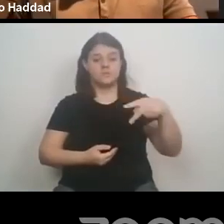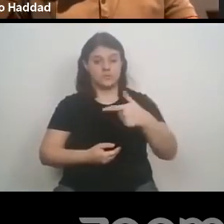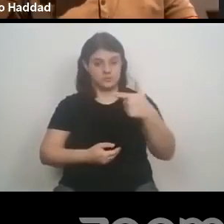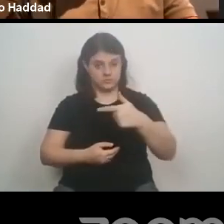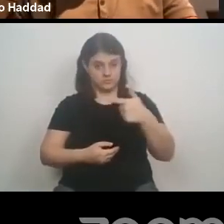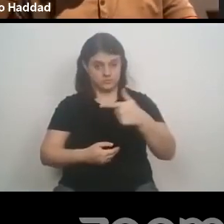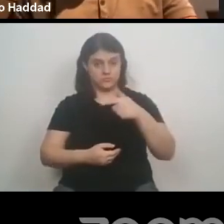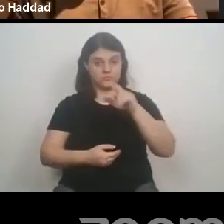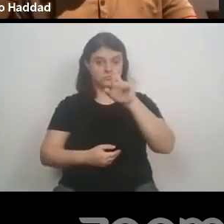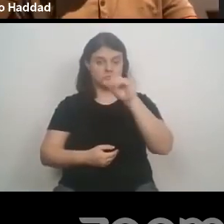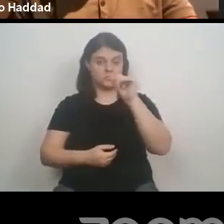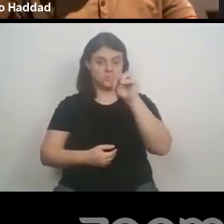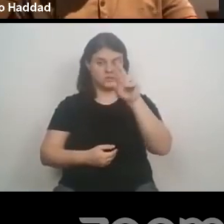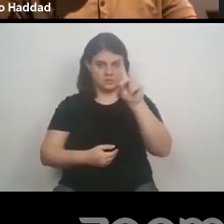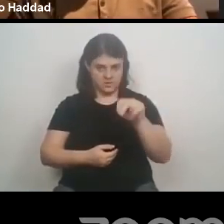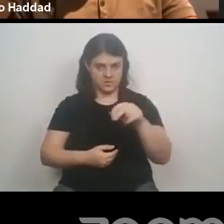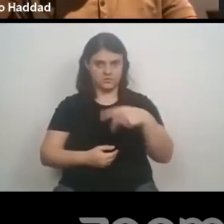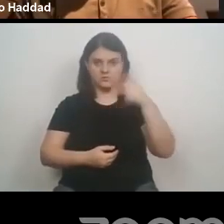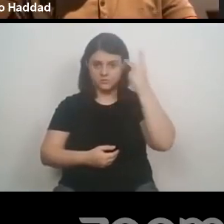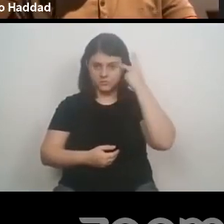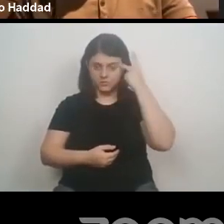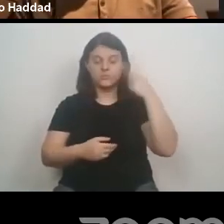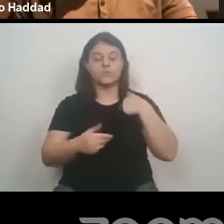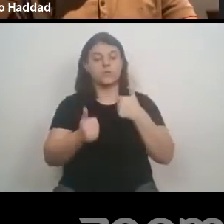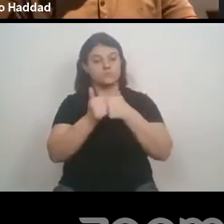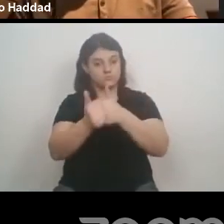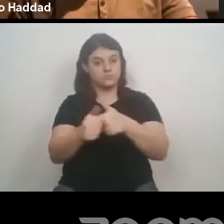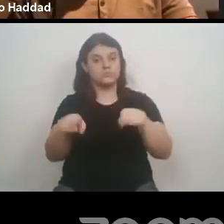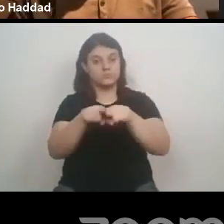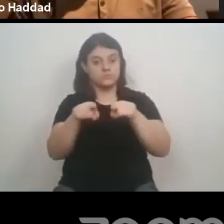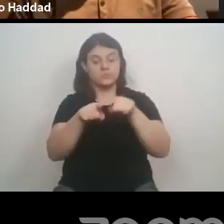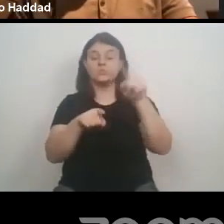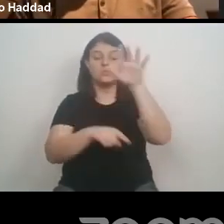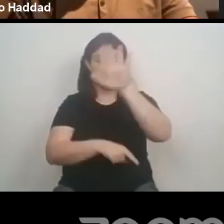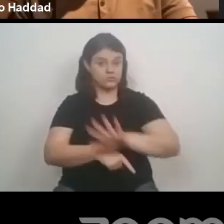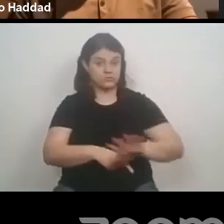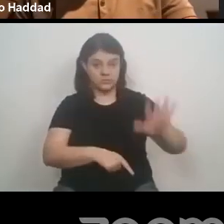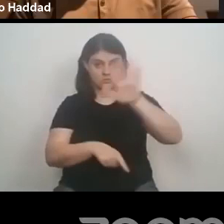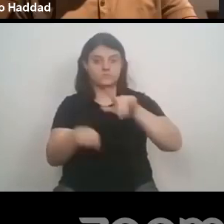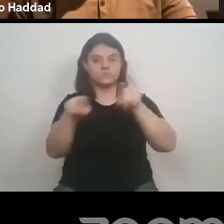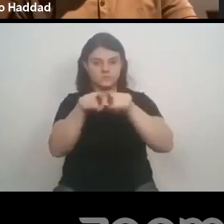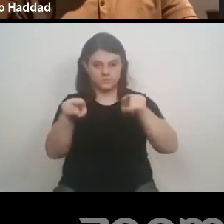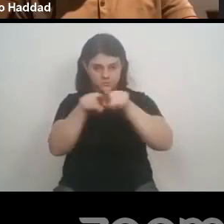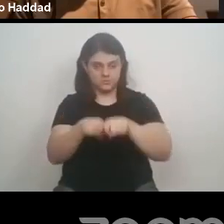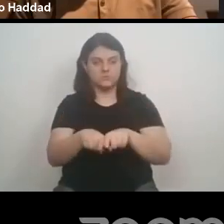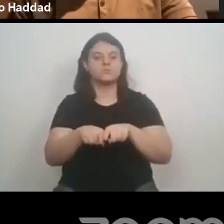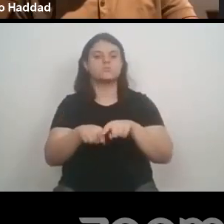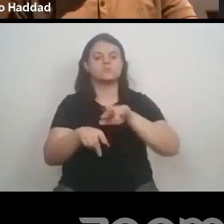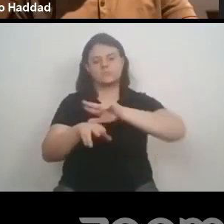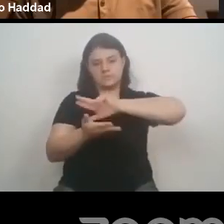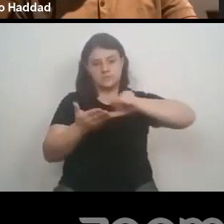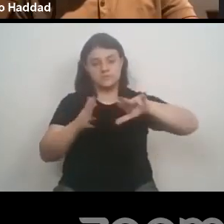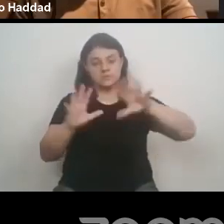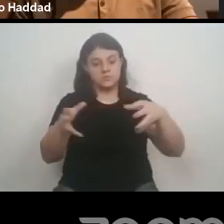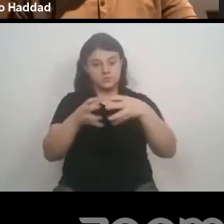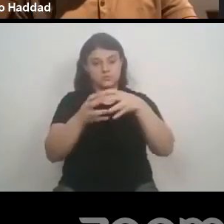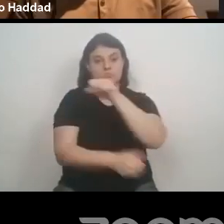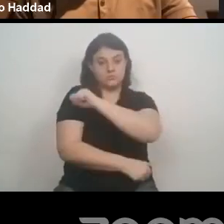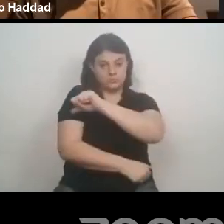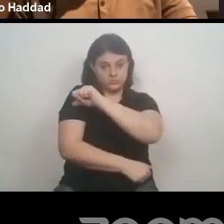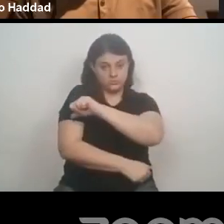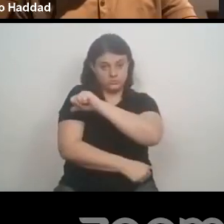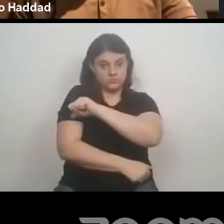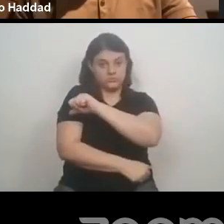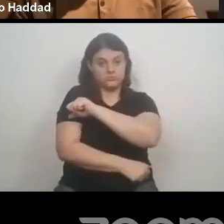Paulo, Ricardo Toledo, que está nos acompanhando. Aliás, vice-presidente nacional também, Viana, Mauro Menezes, enfim, a bancada do Rio de Janeiro, nas figuras